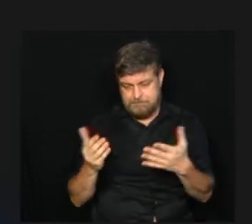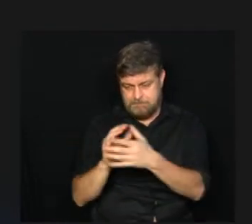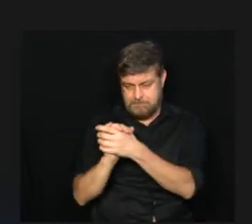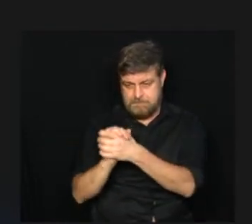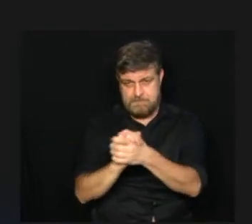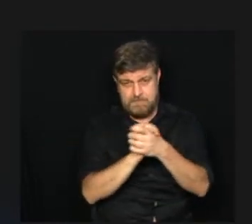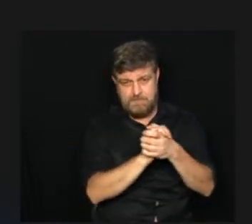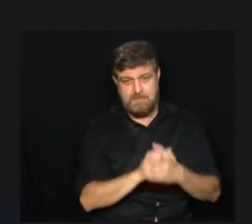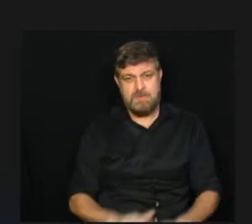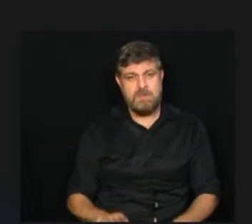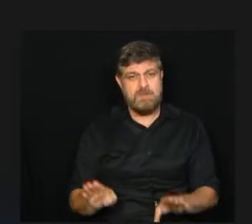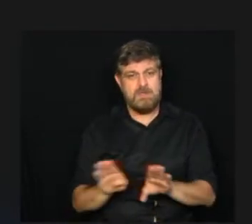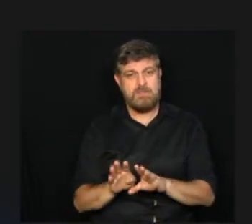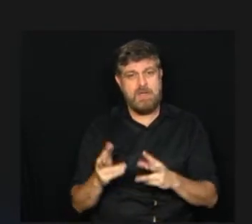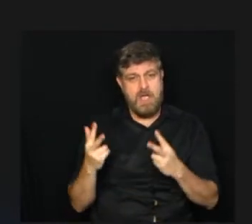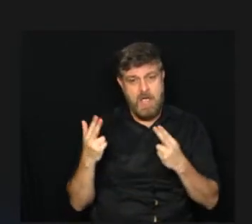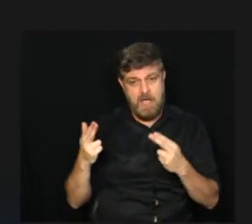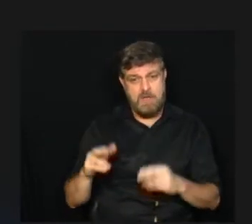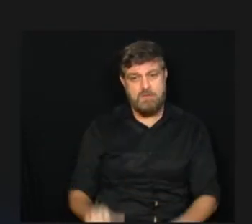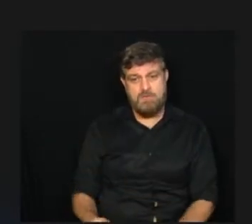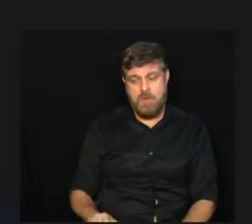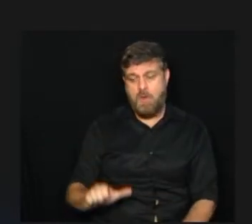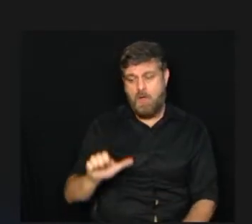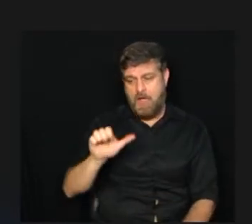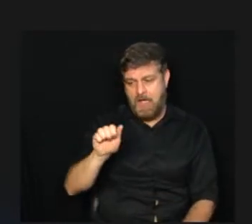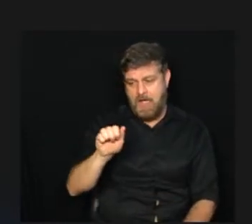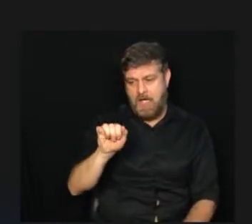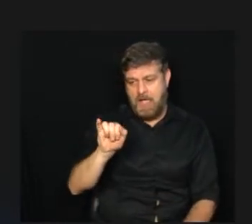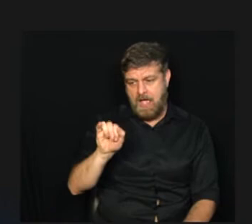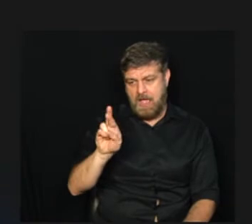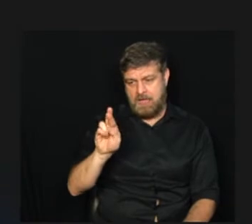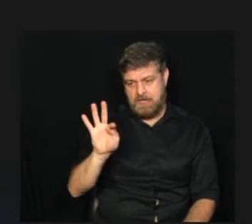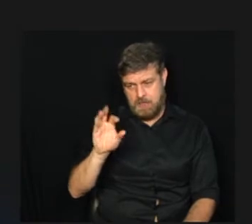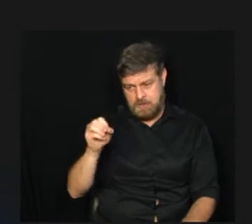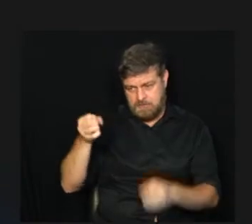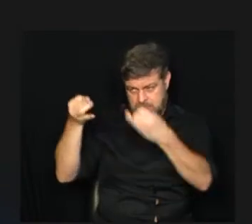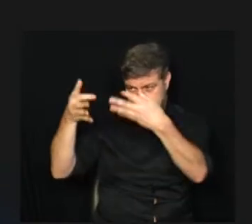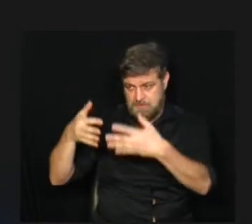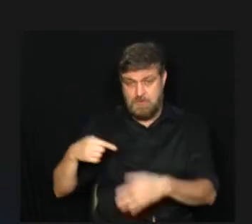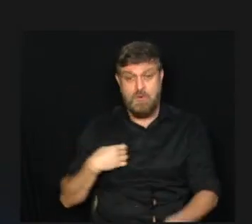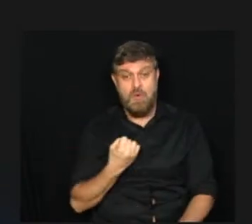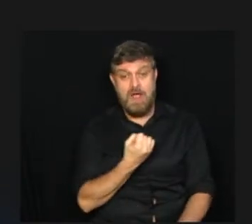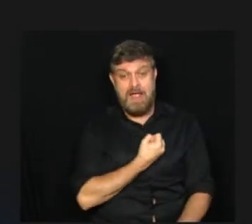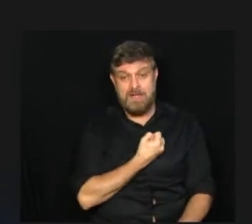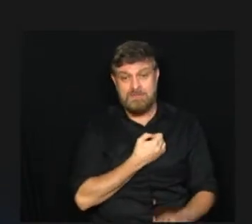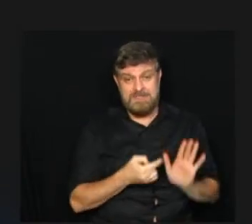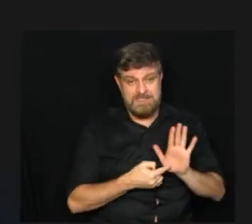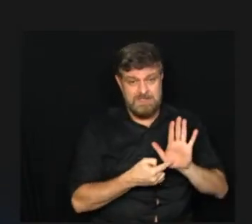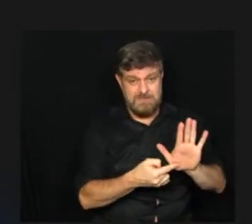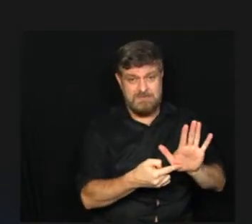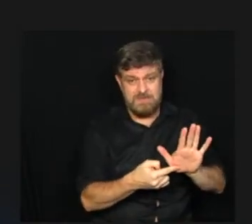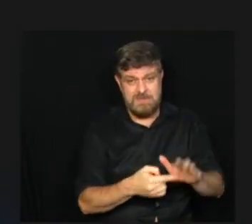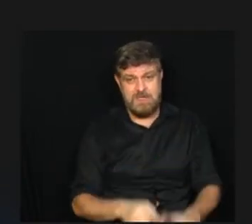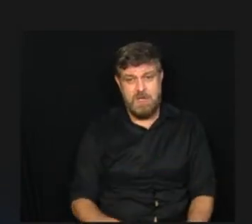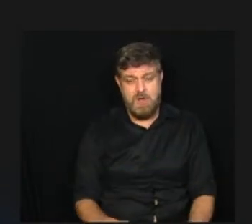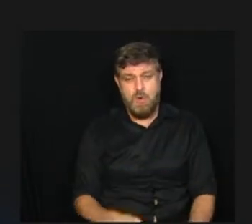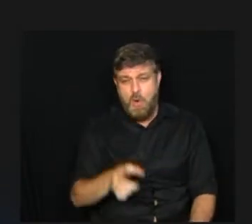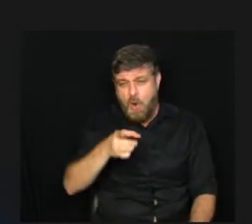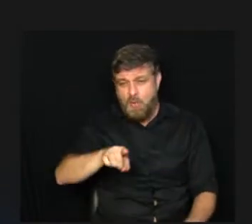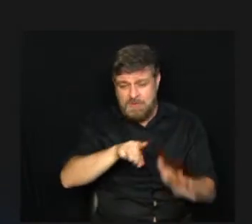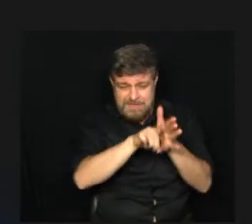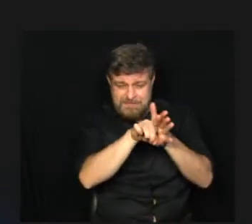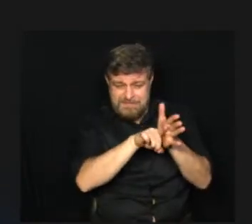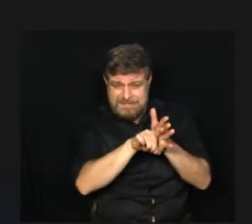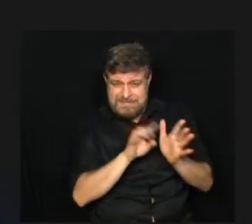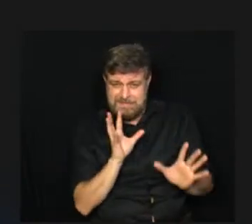pegando um pouco a linha do Ayrton, e daí para falar em números, na nossa região tem o último levantamento